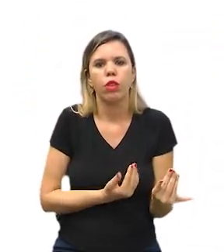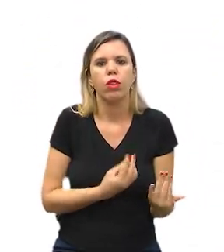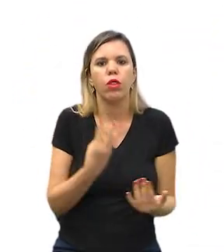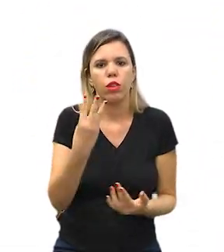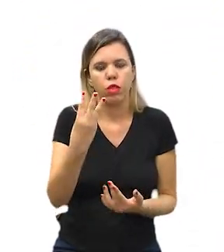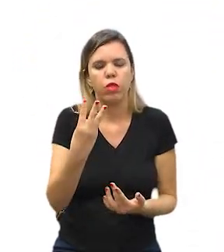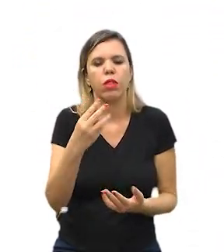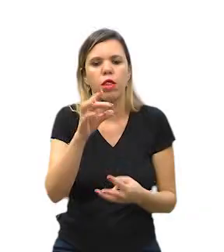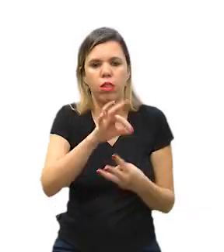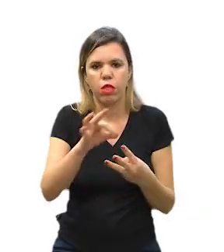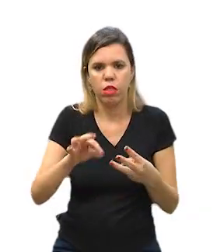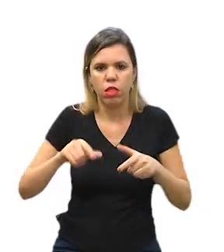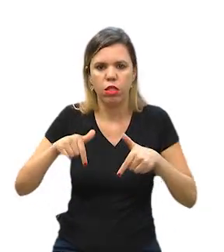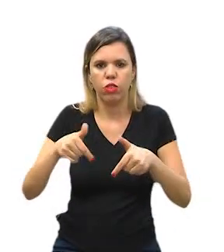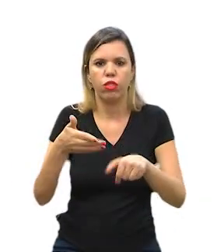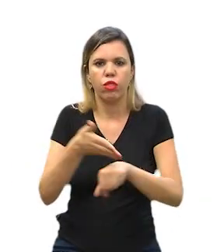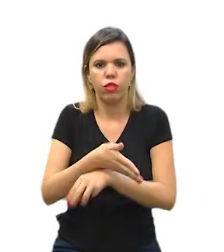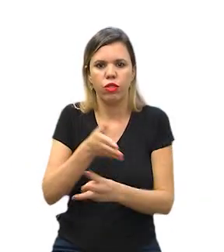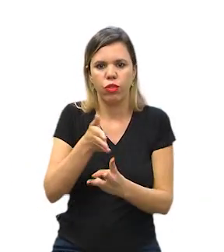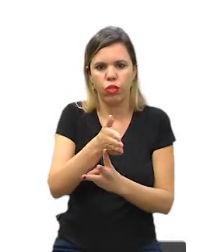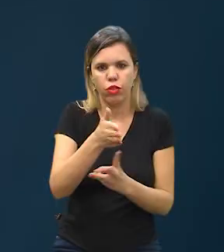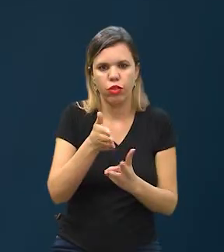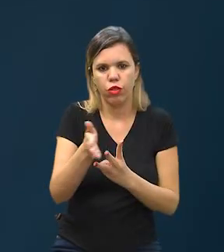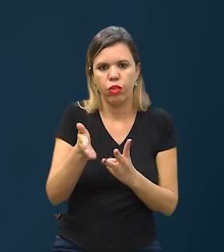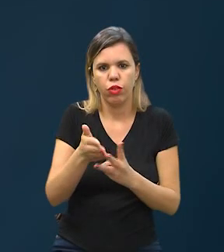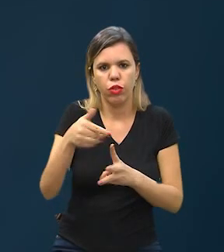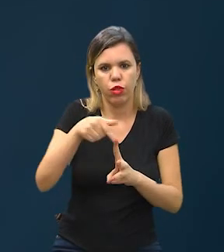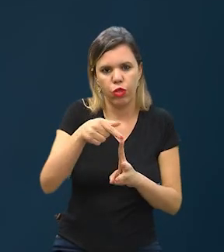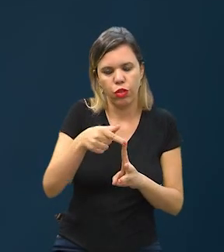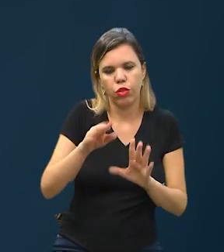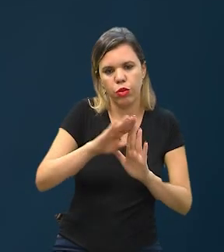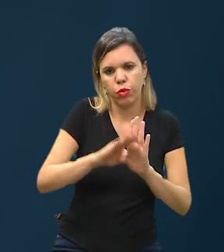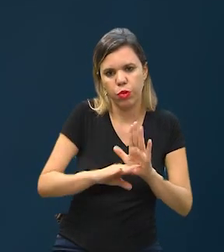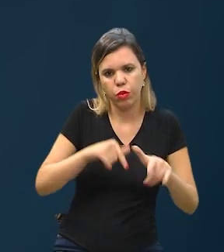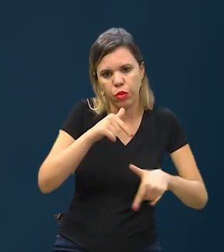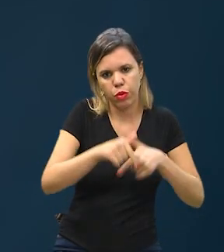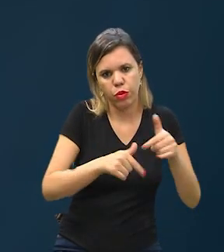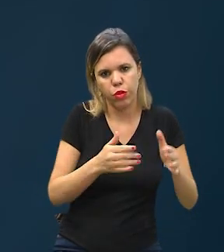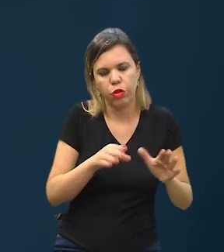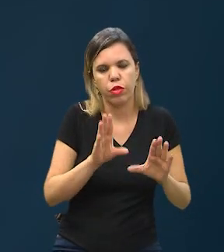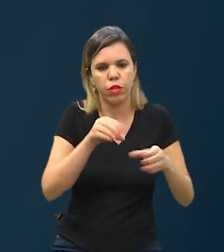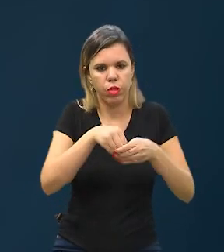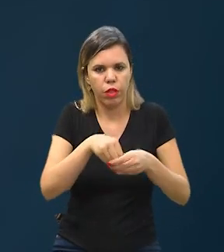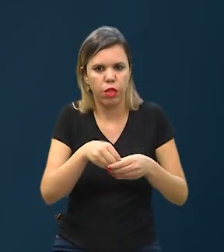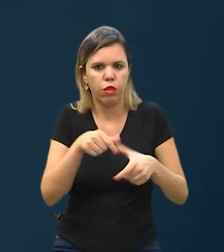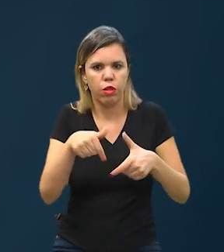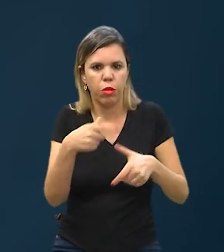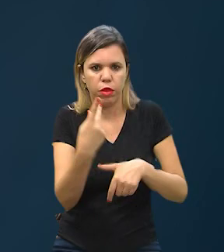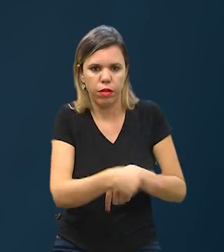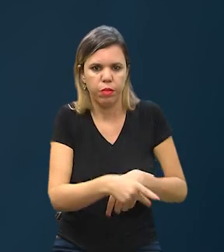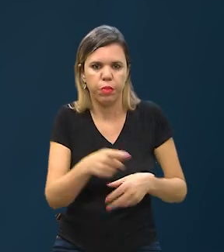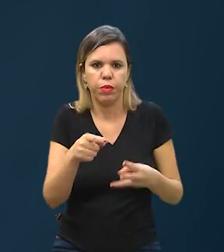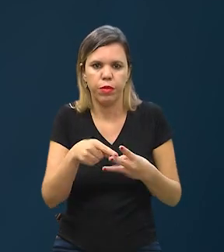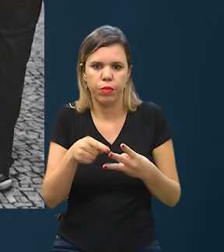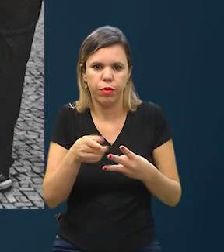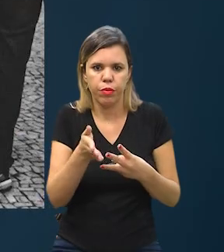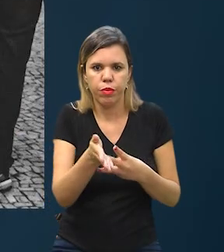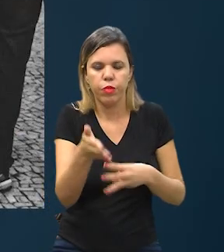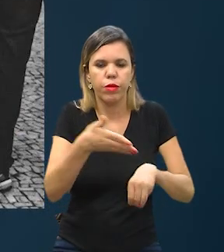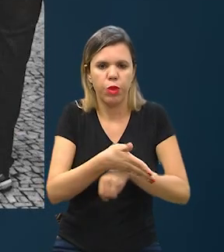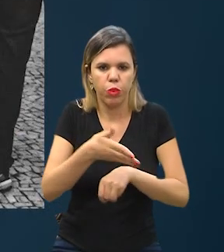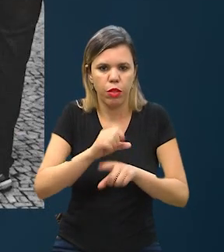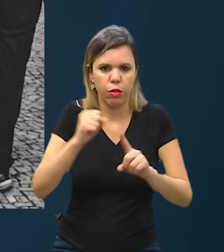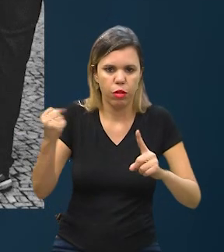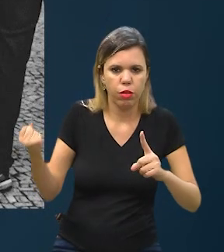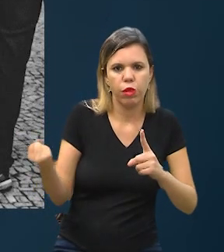de juventudes por 3 eixos de atuação. Então hoje nós temos programas que eles atuam no mundo do trabalho, a